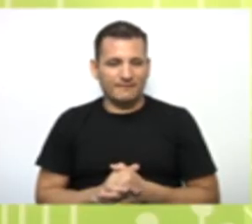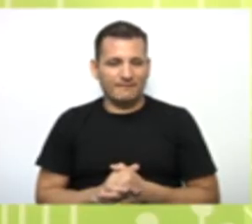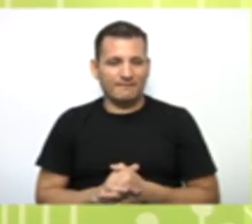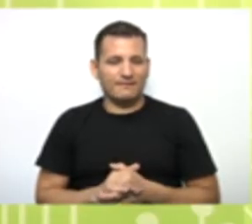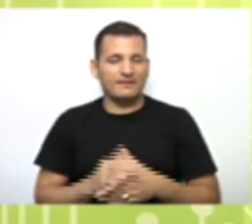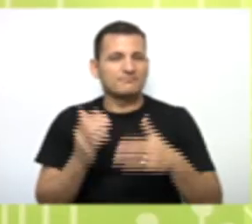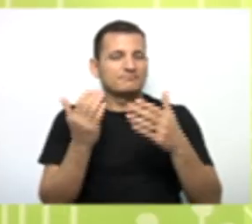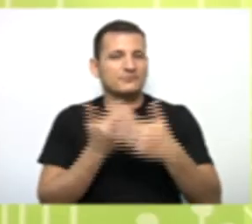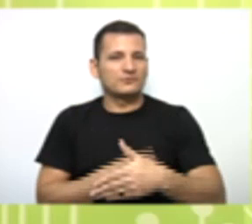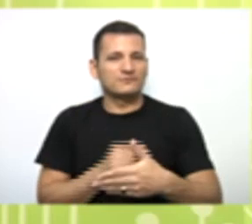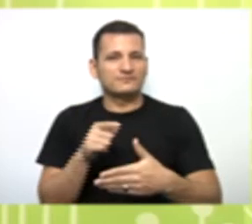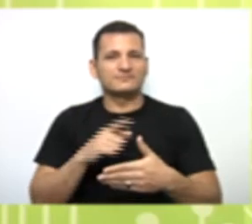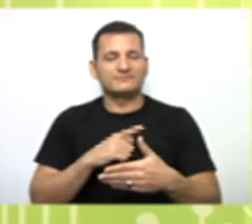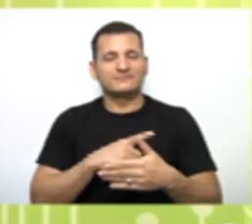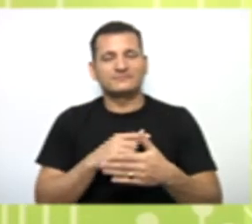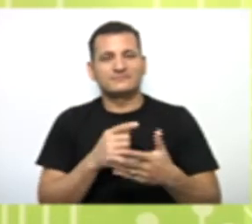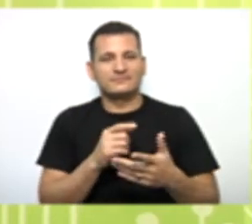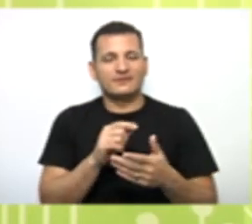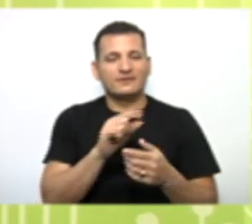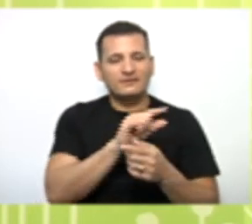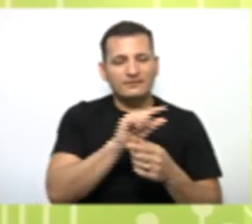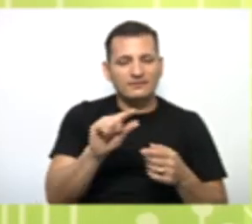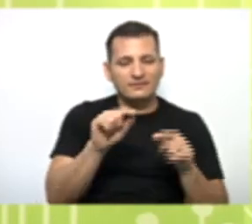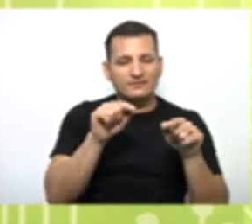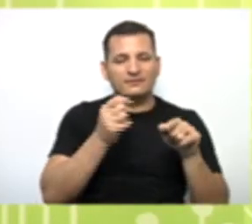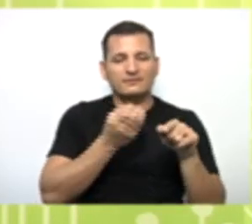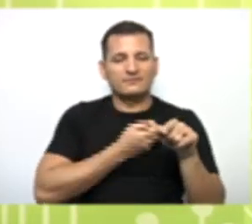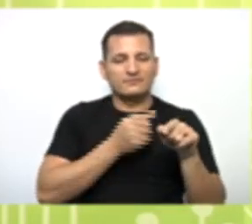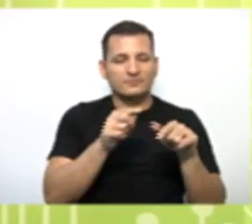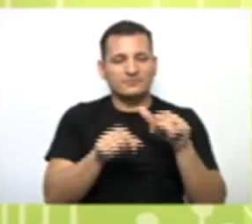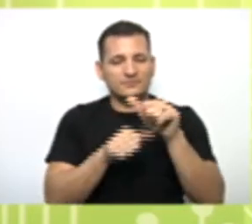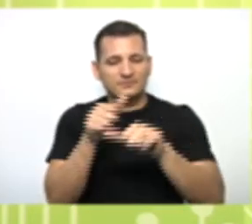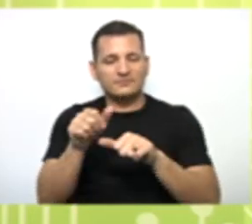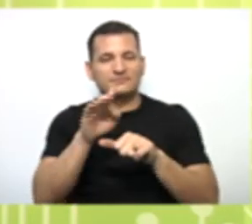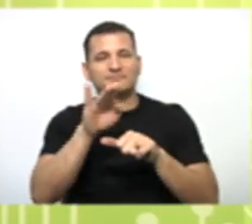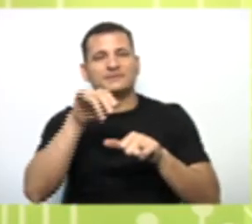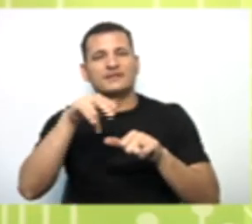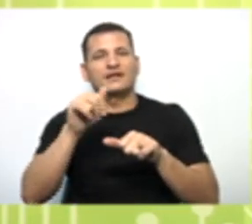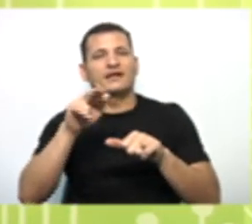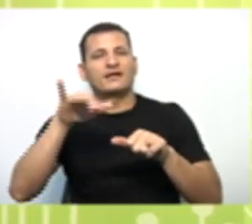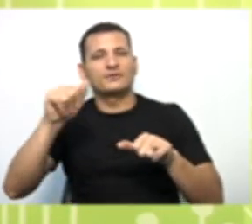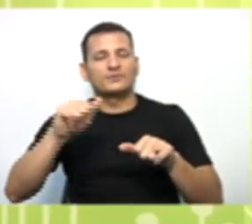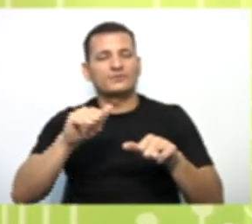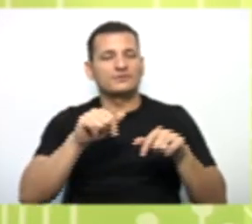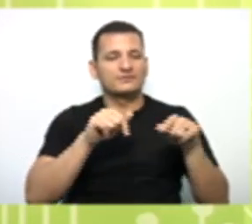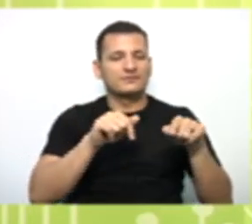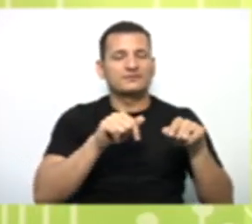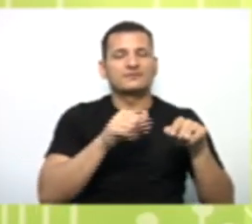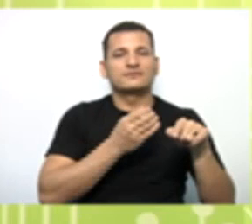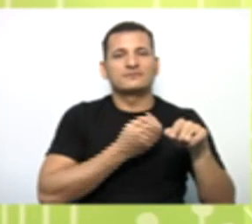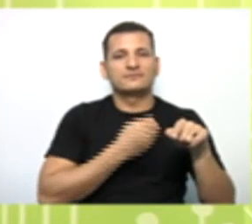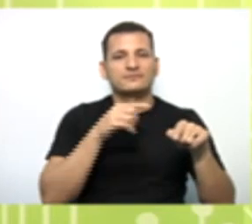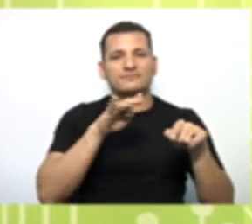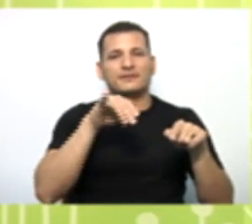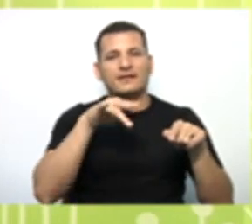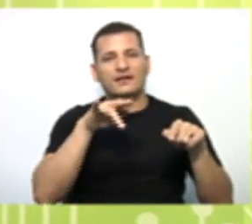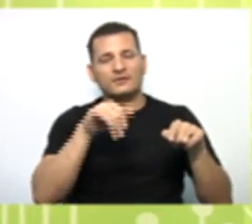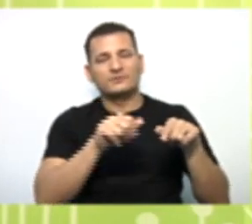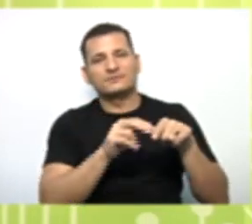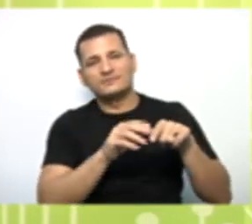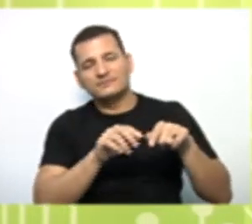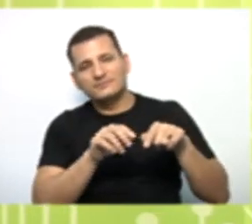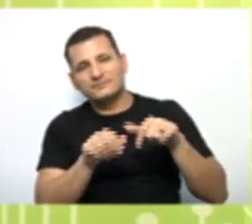provas costumam ter, transforme esse número decimal em binário, transforma esse número binário em hexadecimal, transforma o